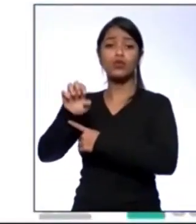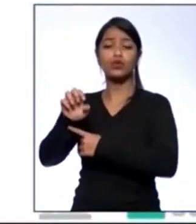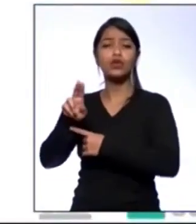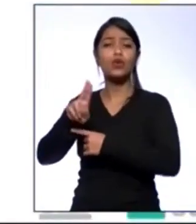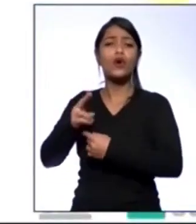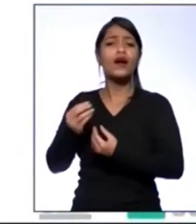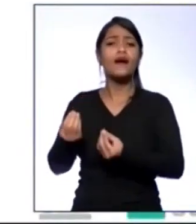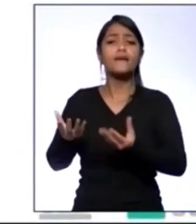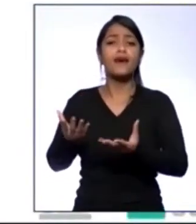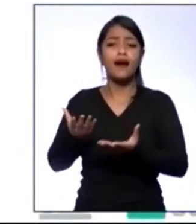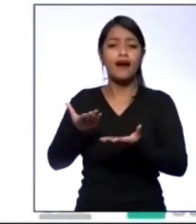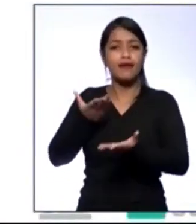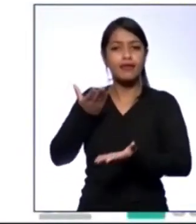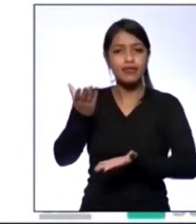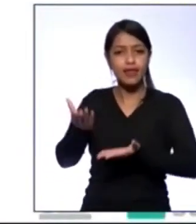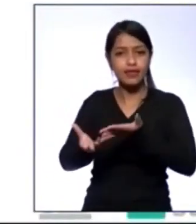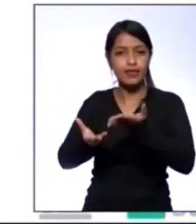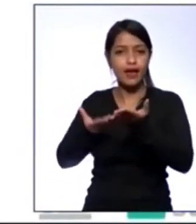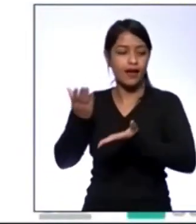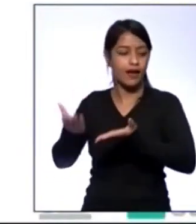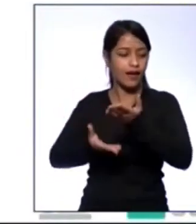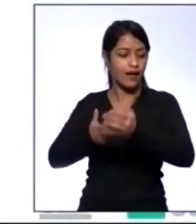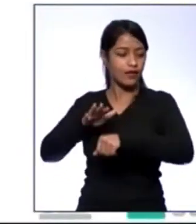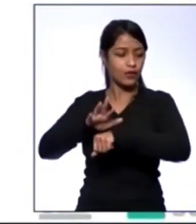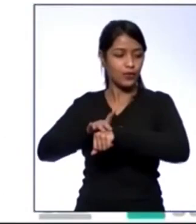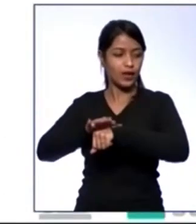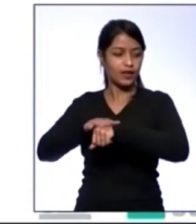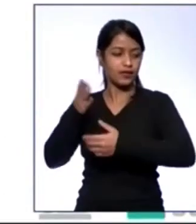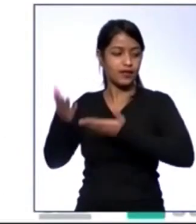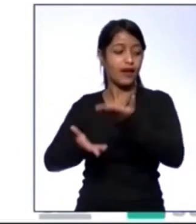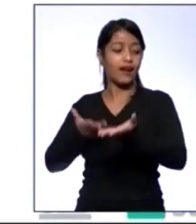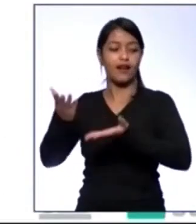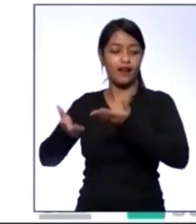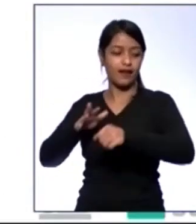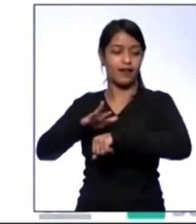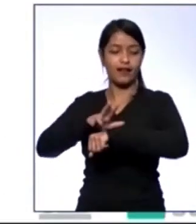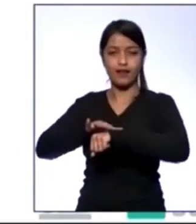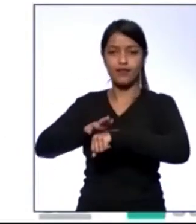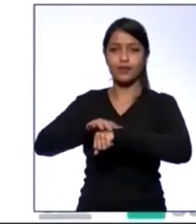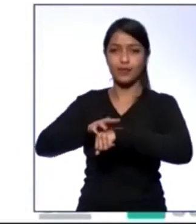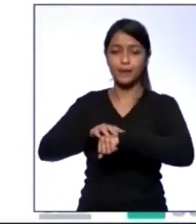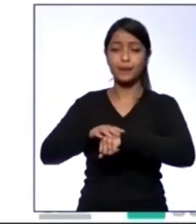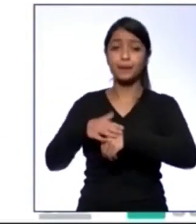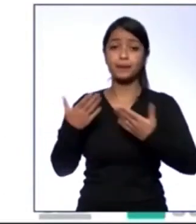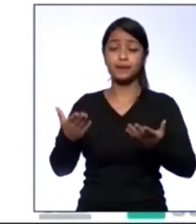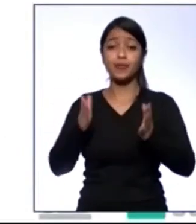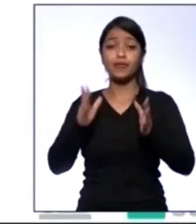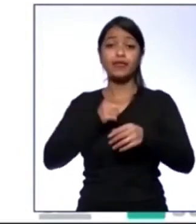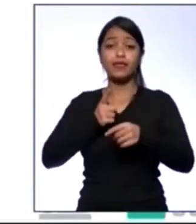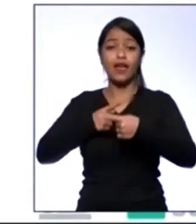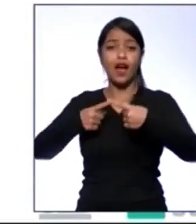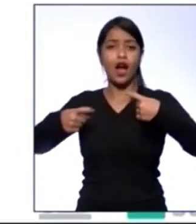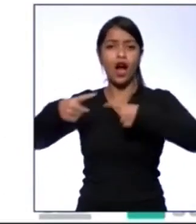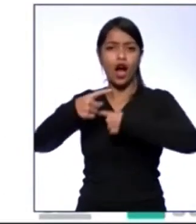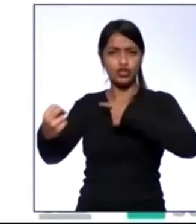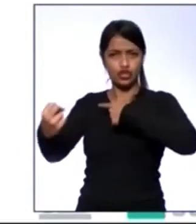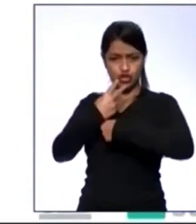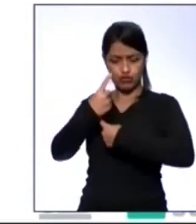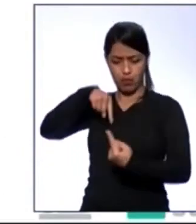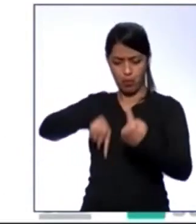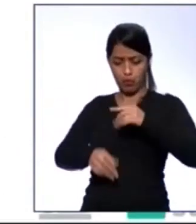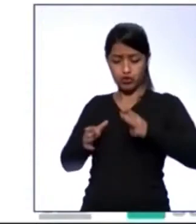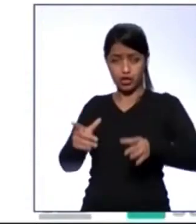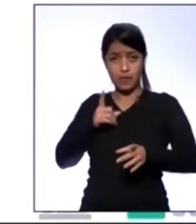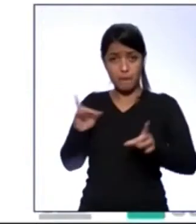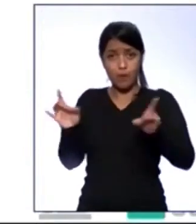tratamento de doenças. Ele vai inibir os antígenos que já estão no organismo. Certo? Então, ele